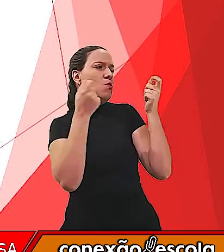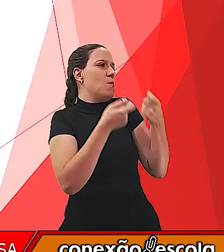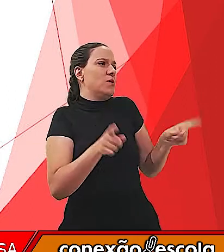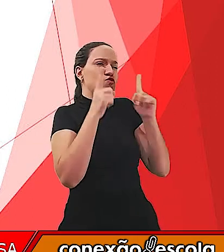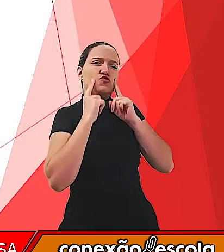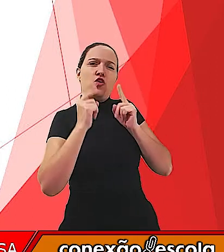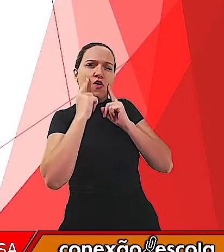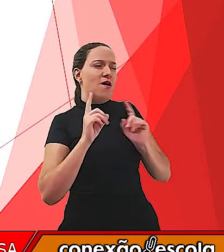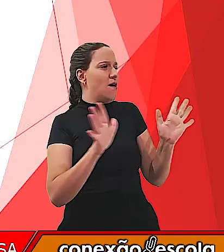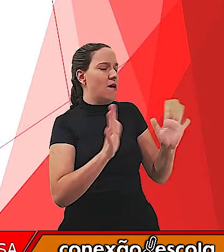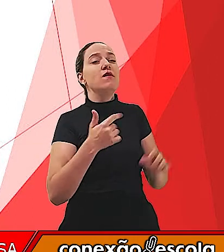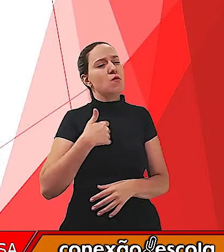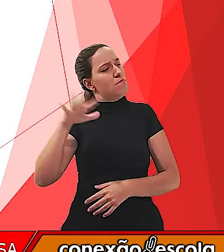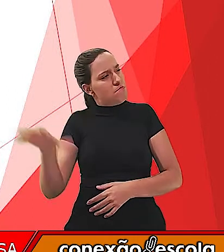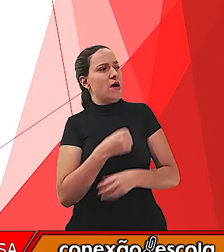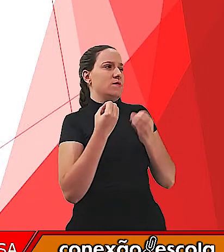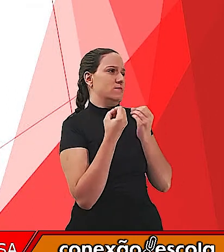você, disse um sapo.